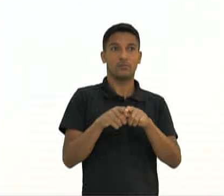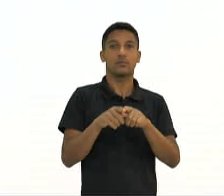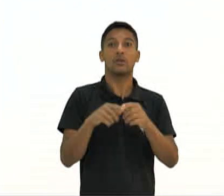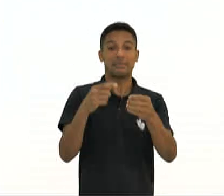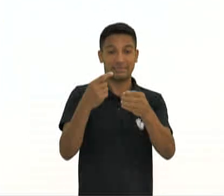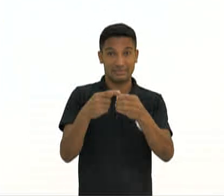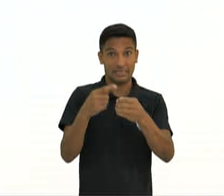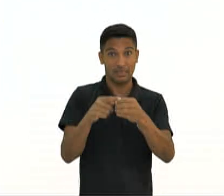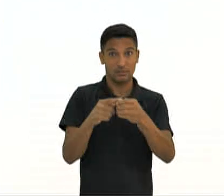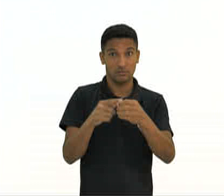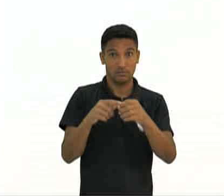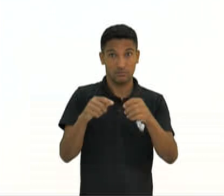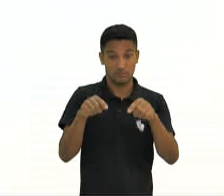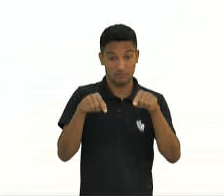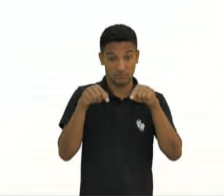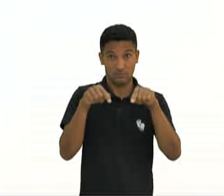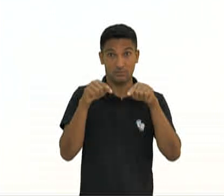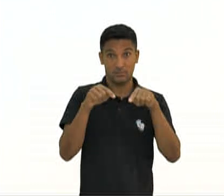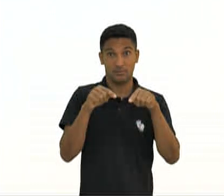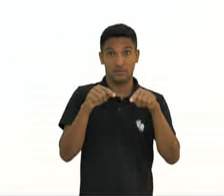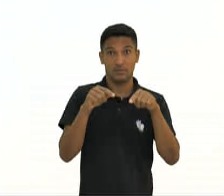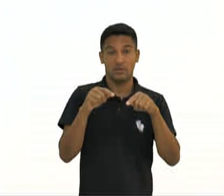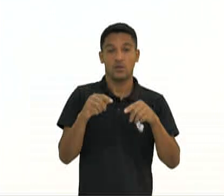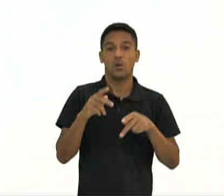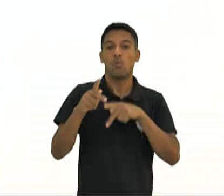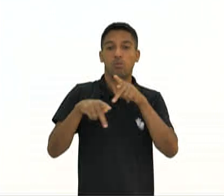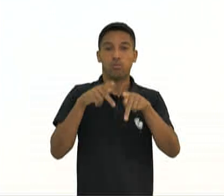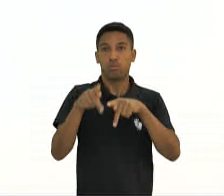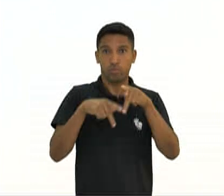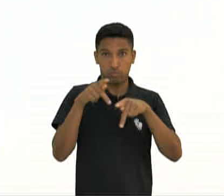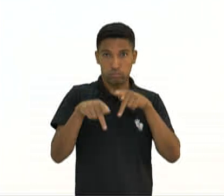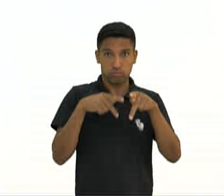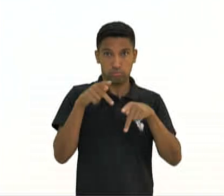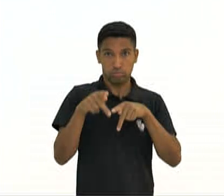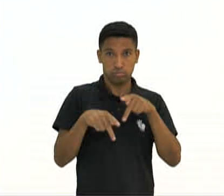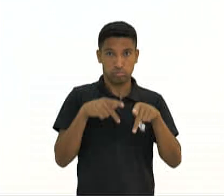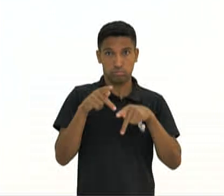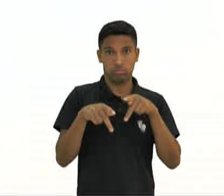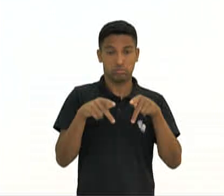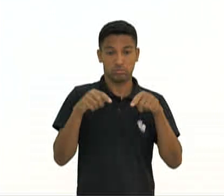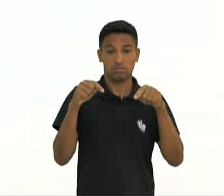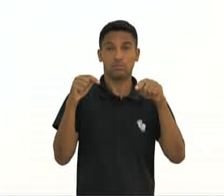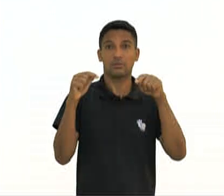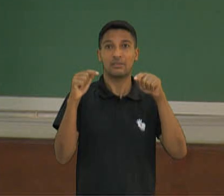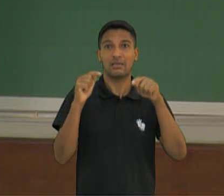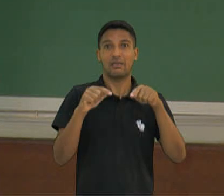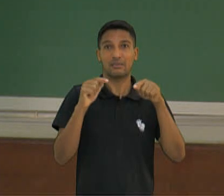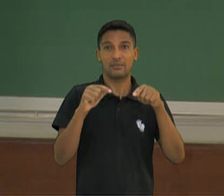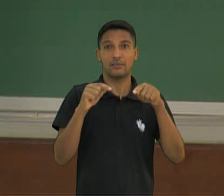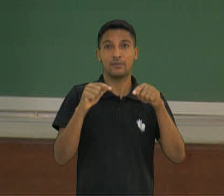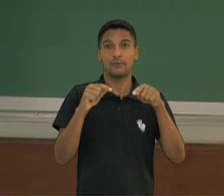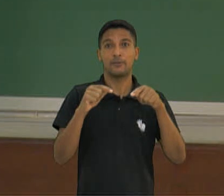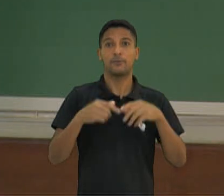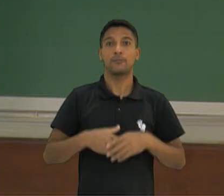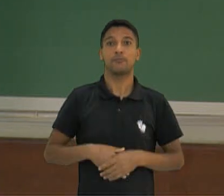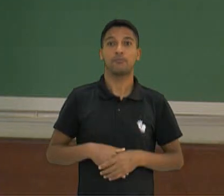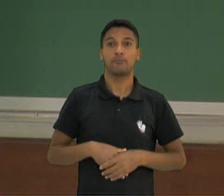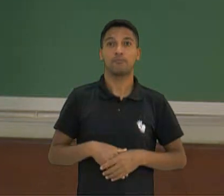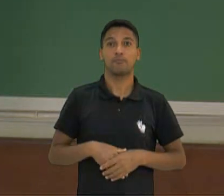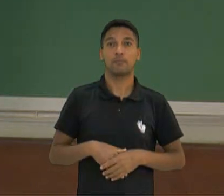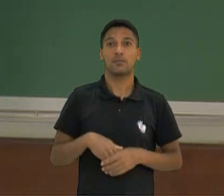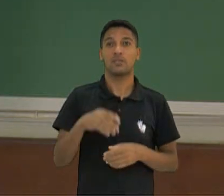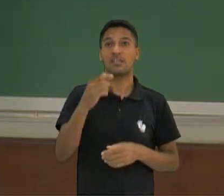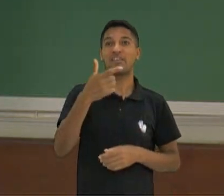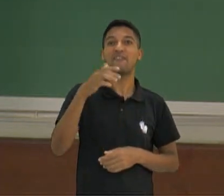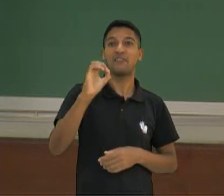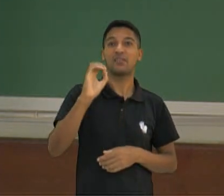população muito distribuída, existe uma concentração muito grande em cima dessa geração de renda a partir do lixo. Hoje são quase 20